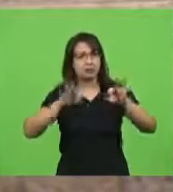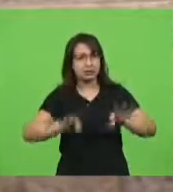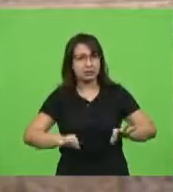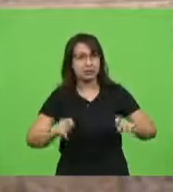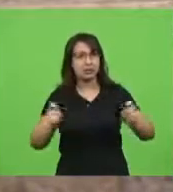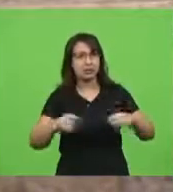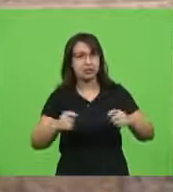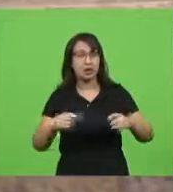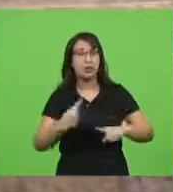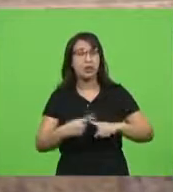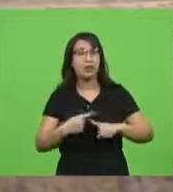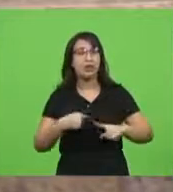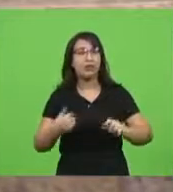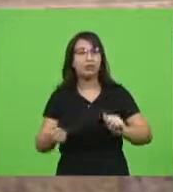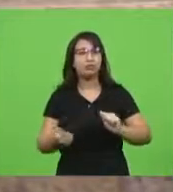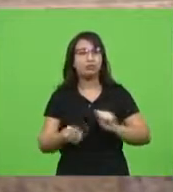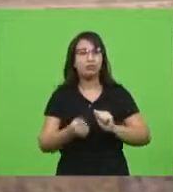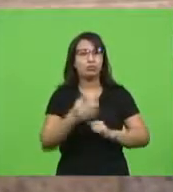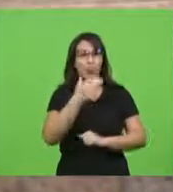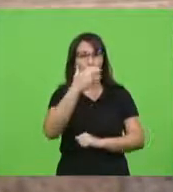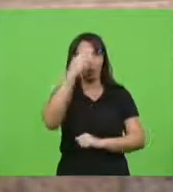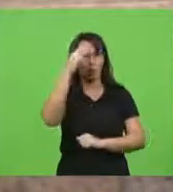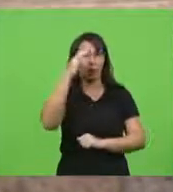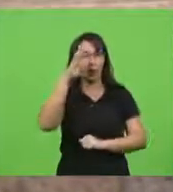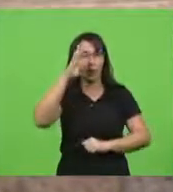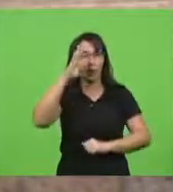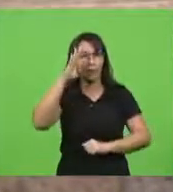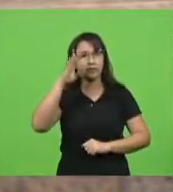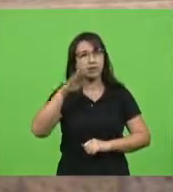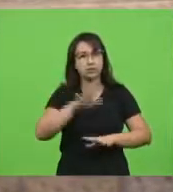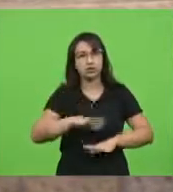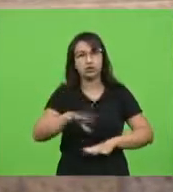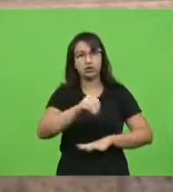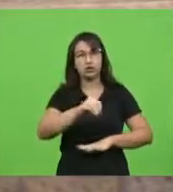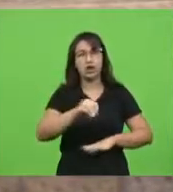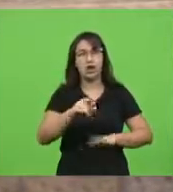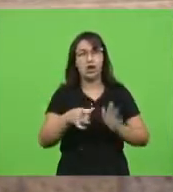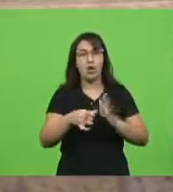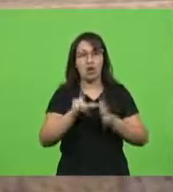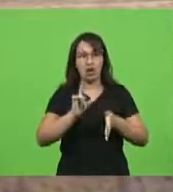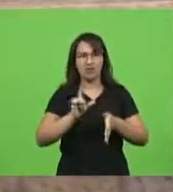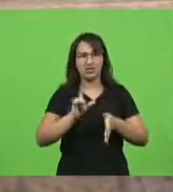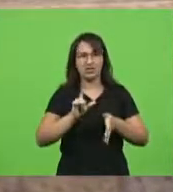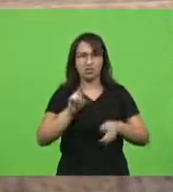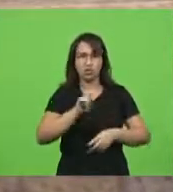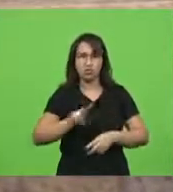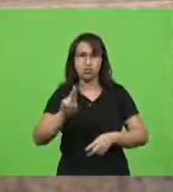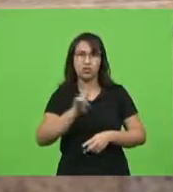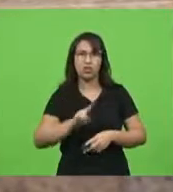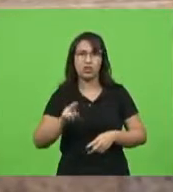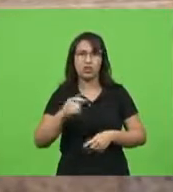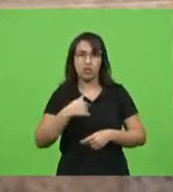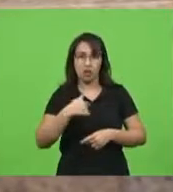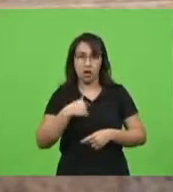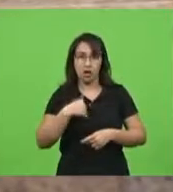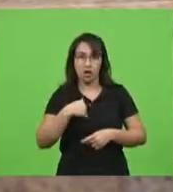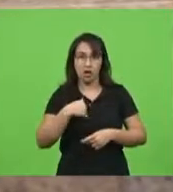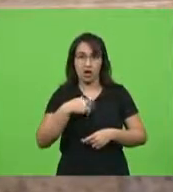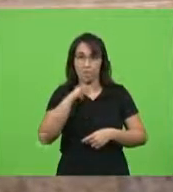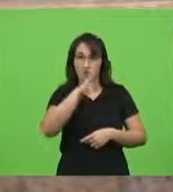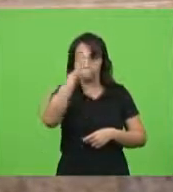como comandante-geral, eu também não tinha aquele modelo que era anteriormente. Para mim, como comandante-geral do Bombeiro, não me